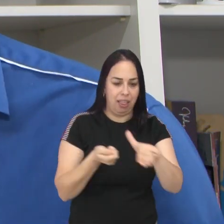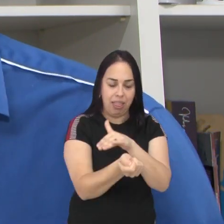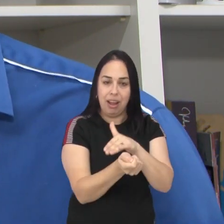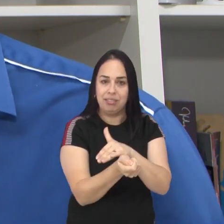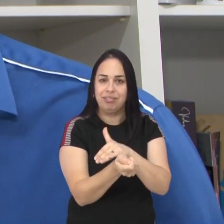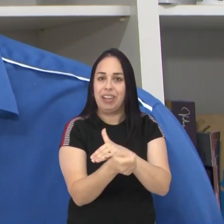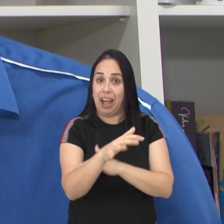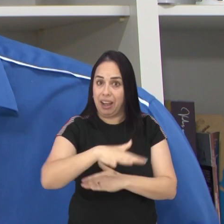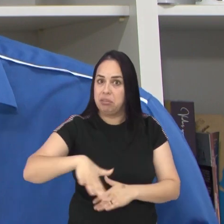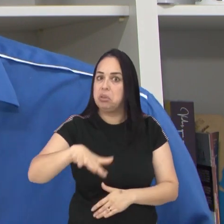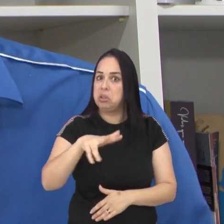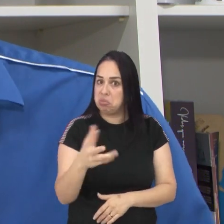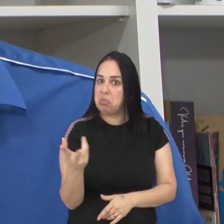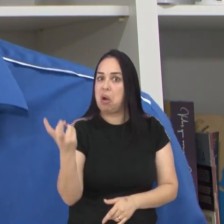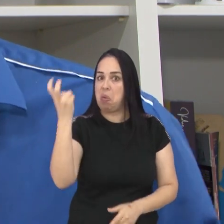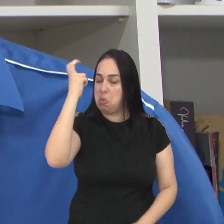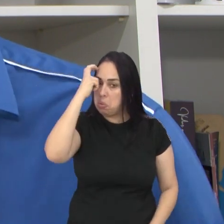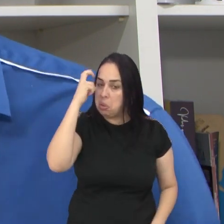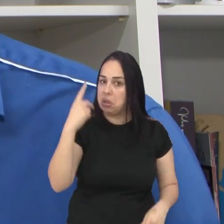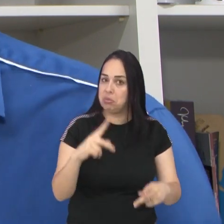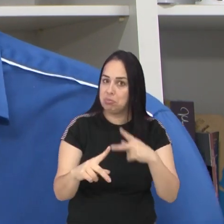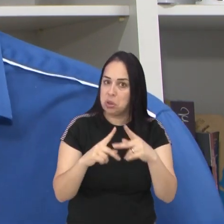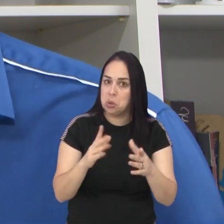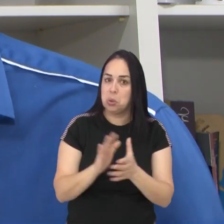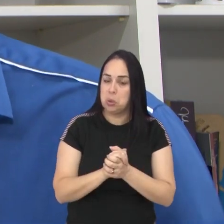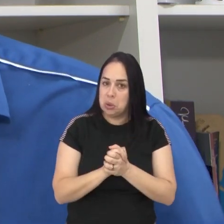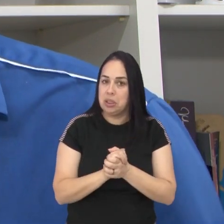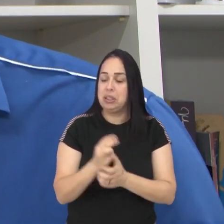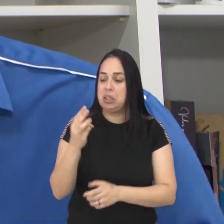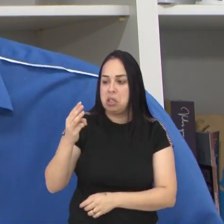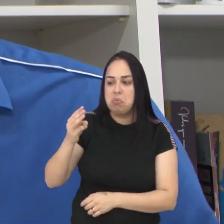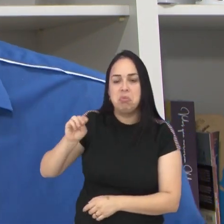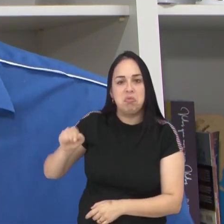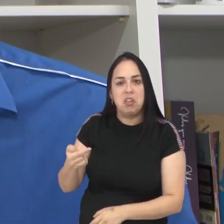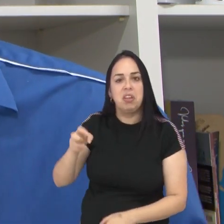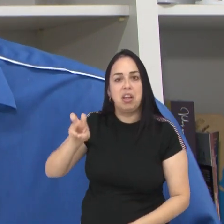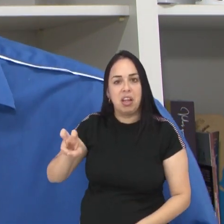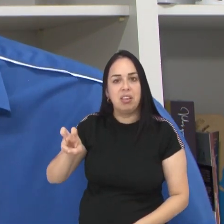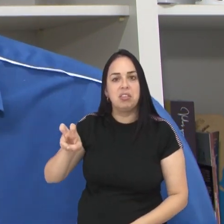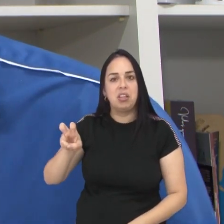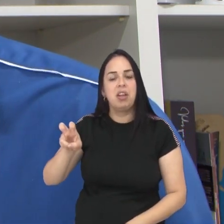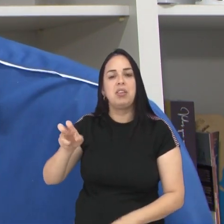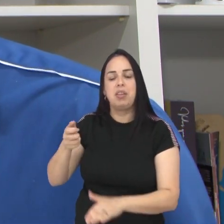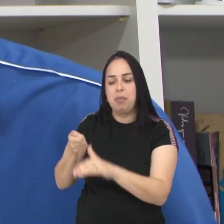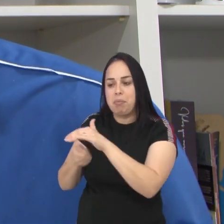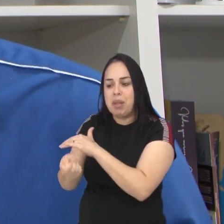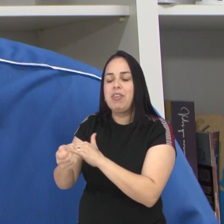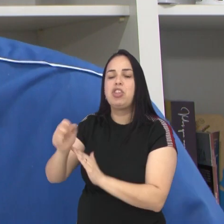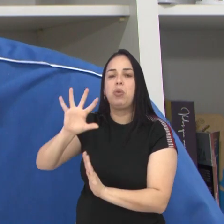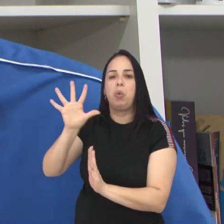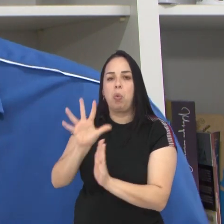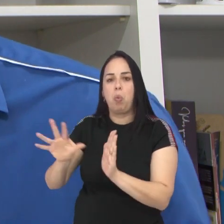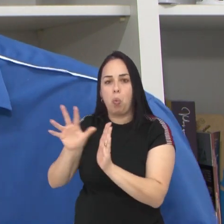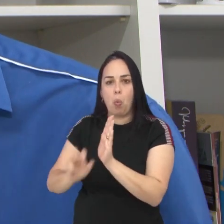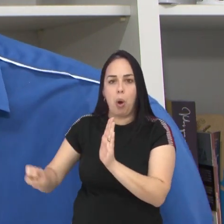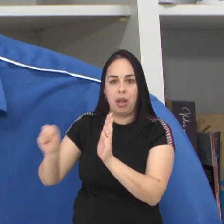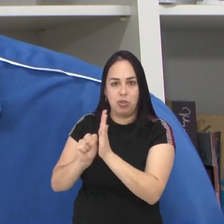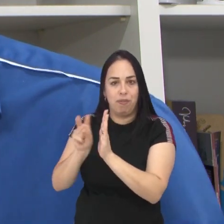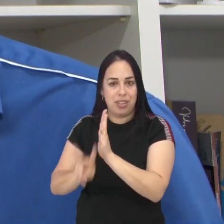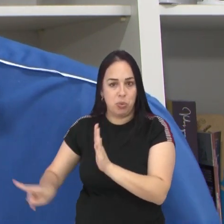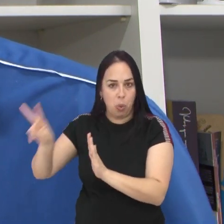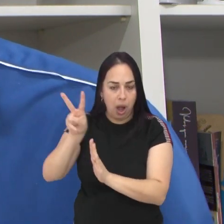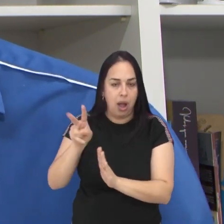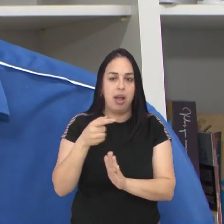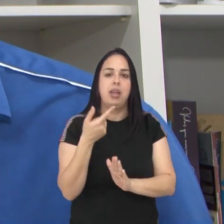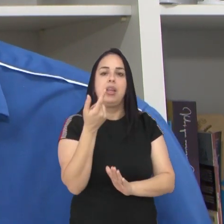para serem investidos aqui na cultura da nossa cidade, 3 milhões e meio para o audiovisual, 1 milhão e meio para